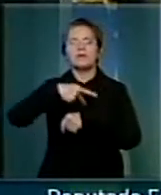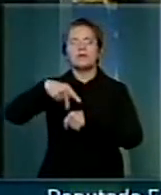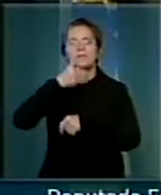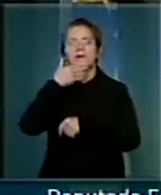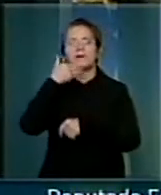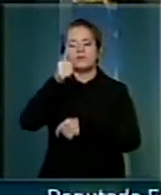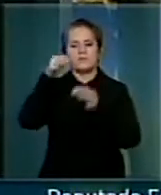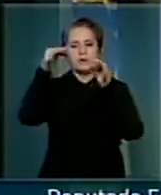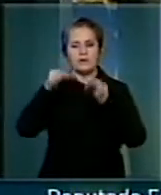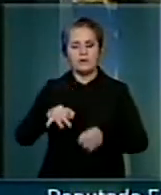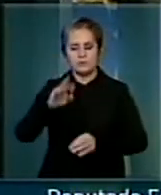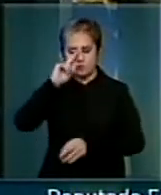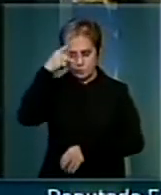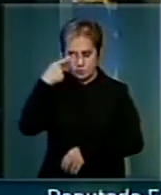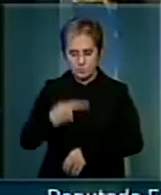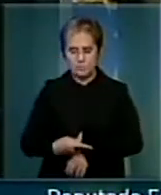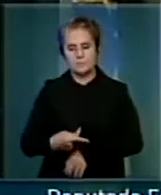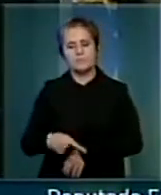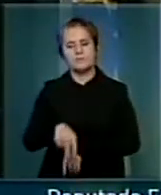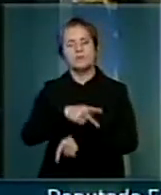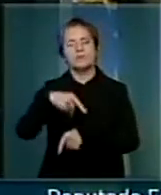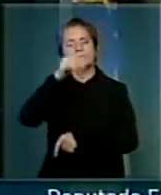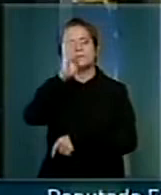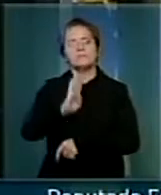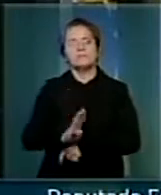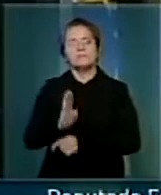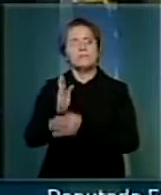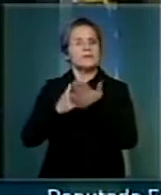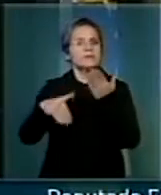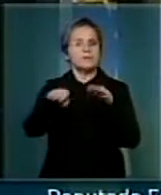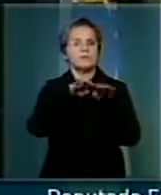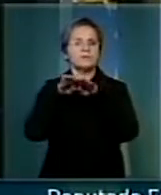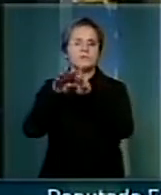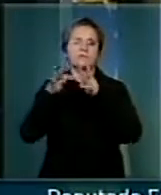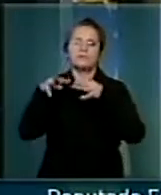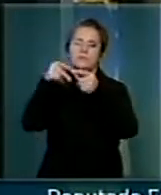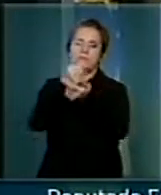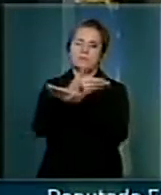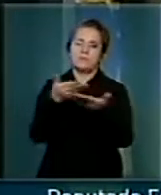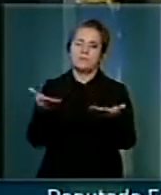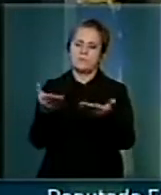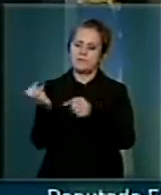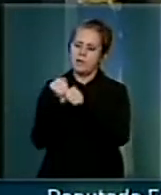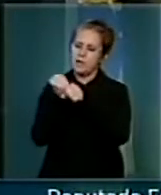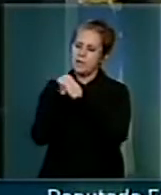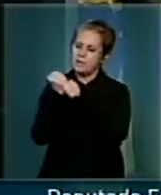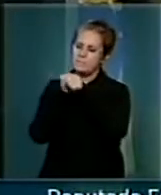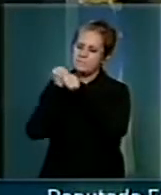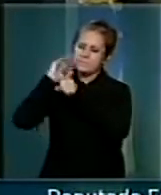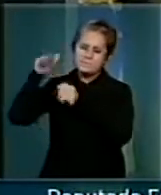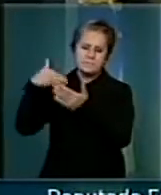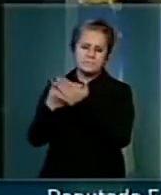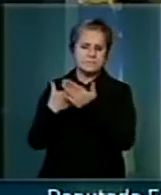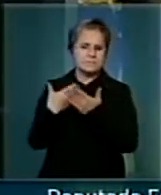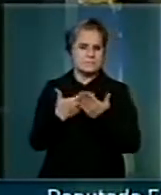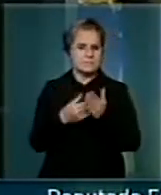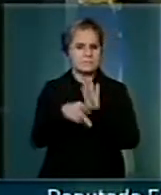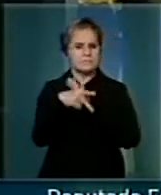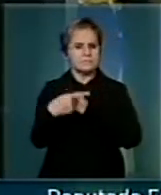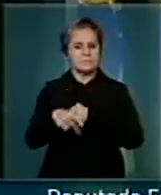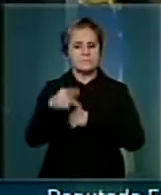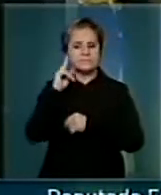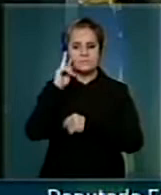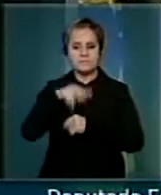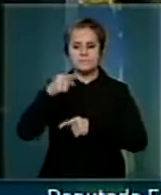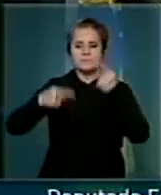justo, humano, enfim, um Brasil de todos para todos. Durante anos a fio, estudamos nosso país,